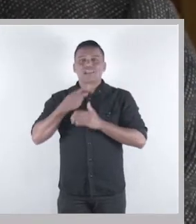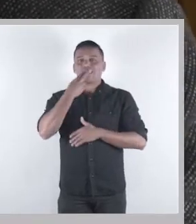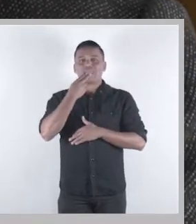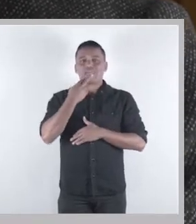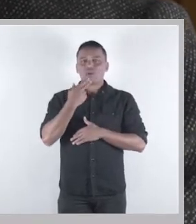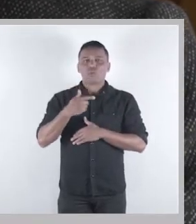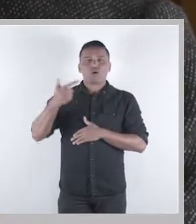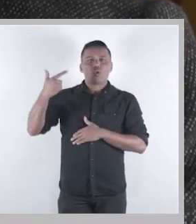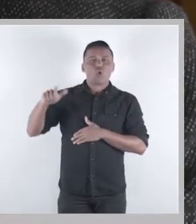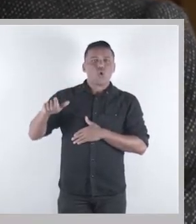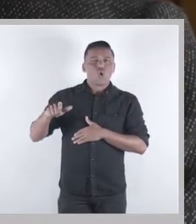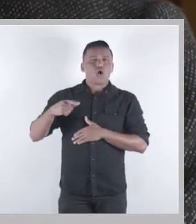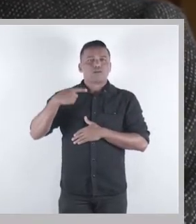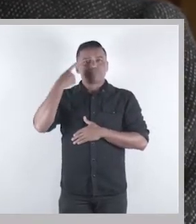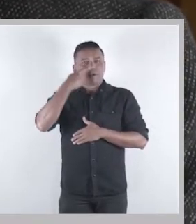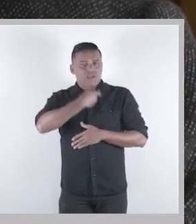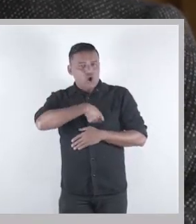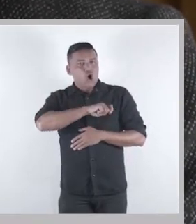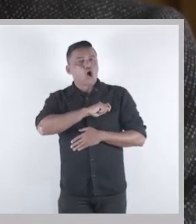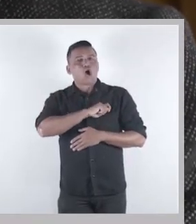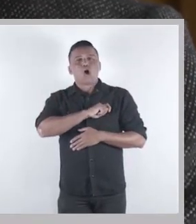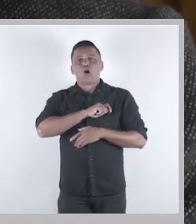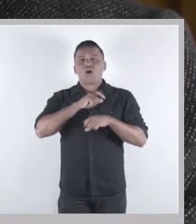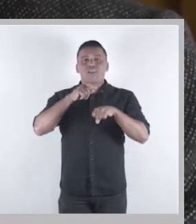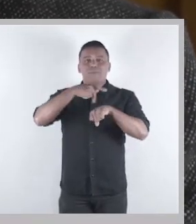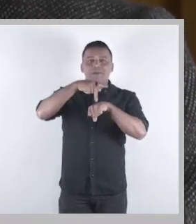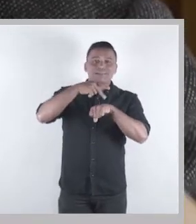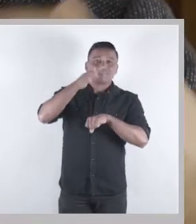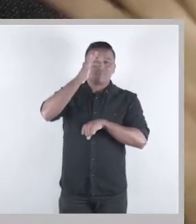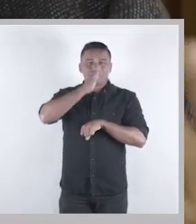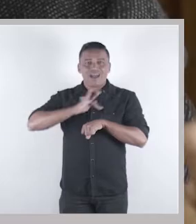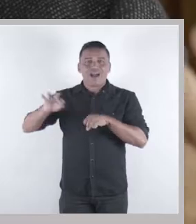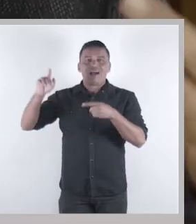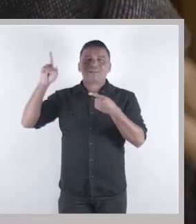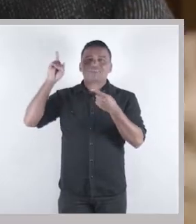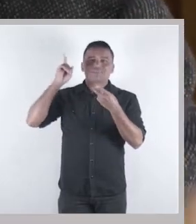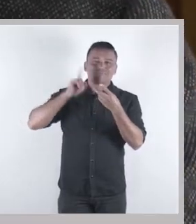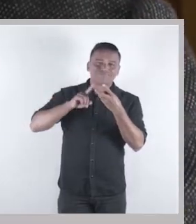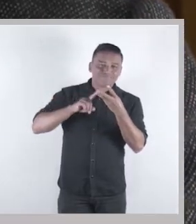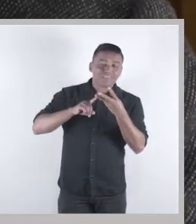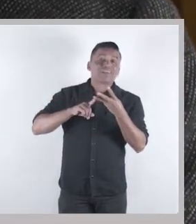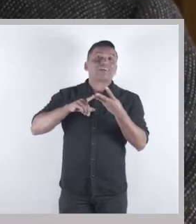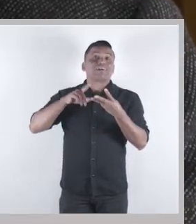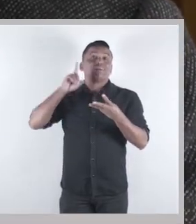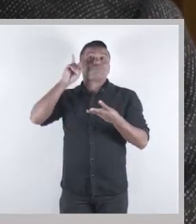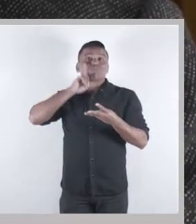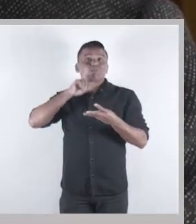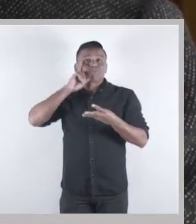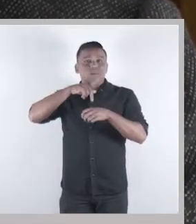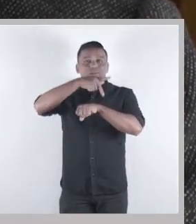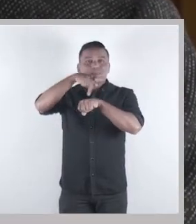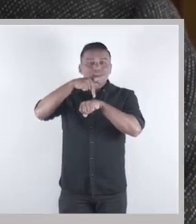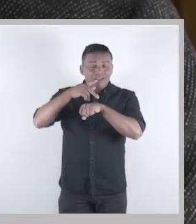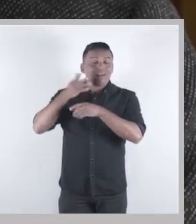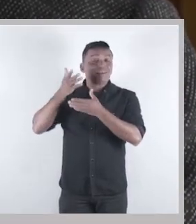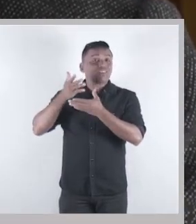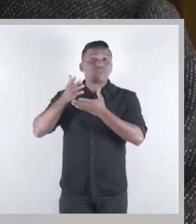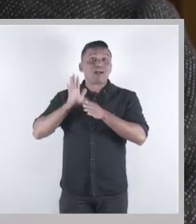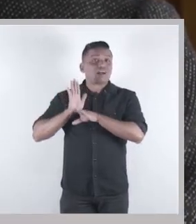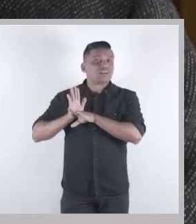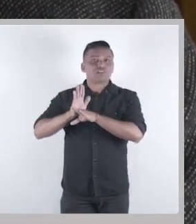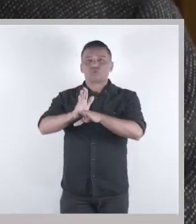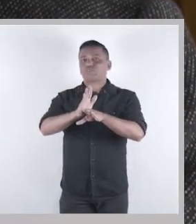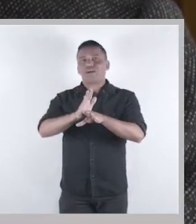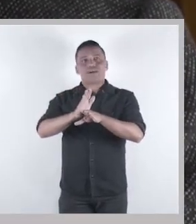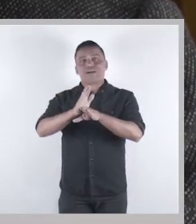Estados Unidos eu acho que isso vai só enriquecer a nossa poesia e per os outros leitores a conheço e você vê que isso é um trabalho